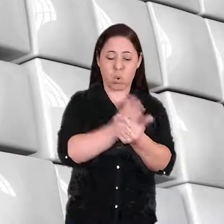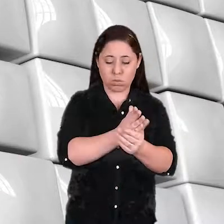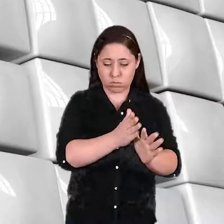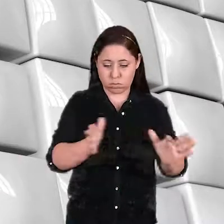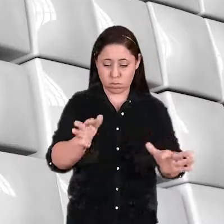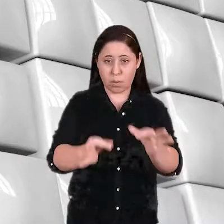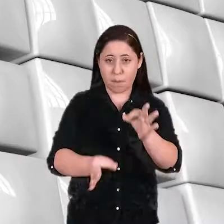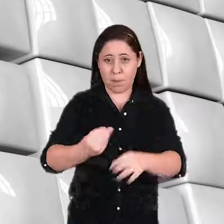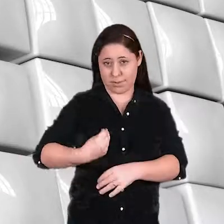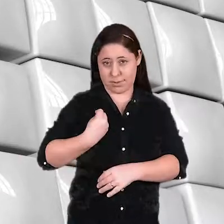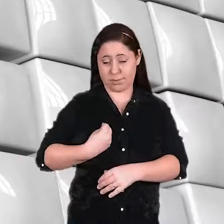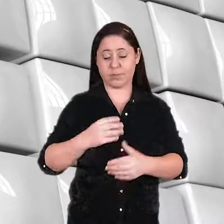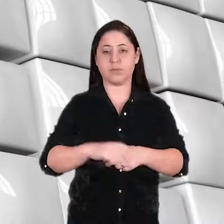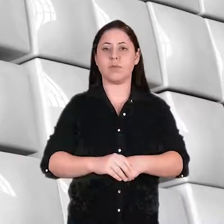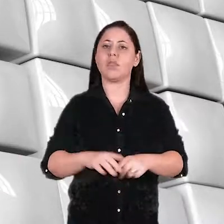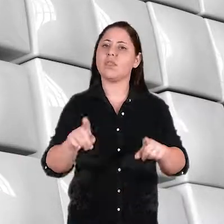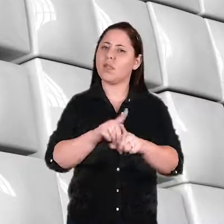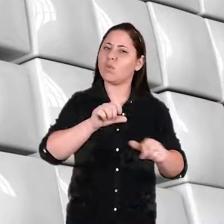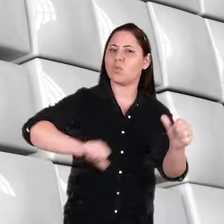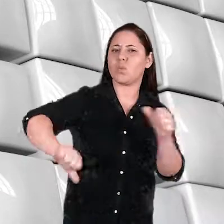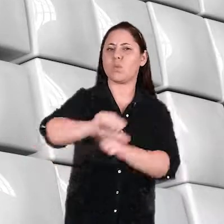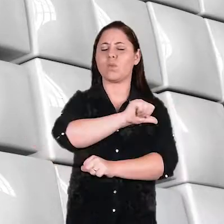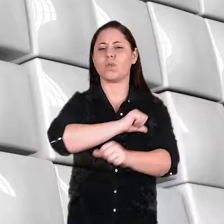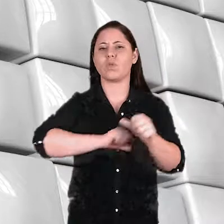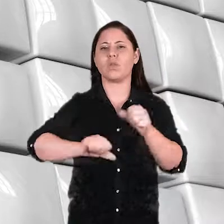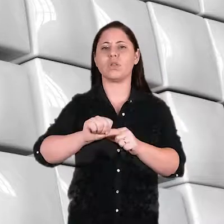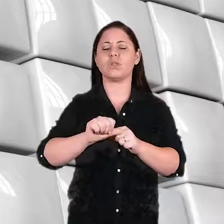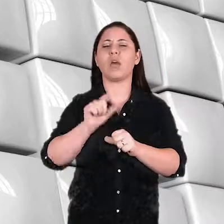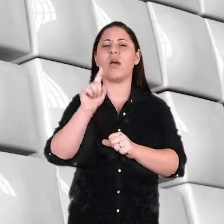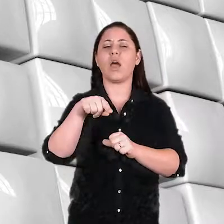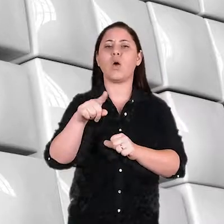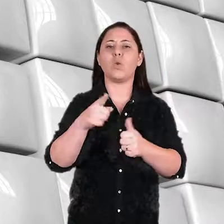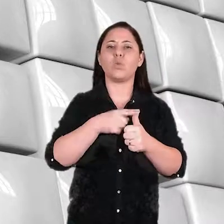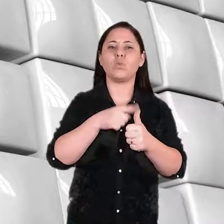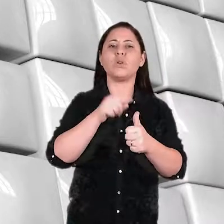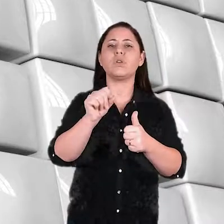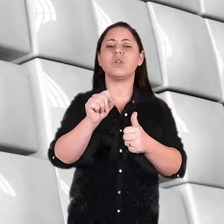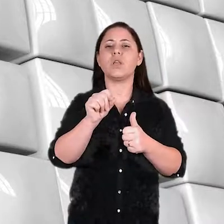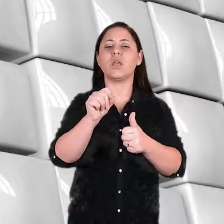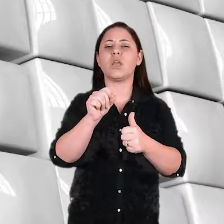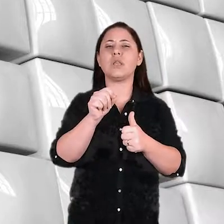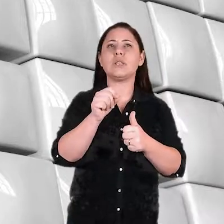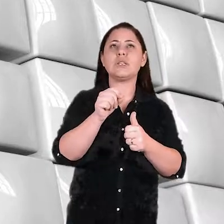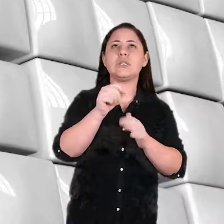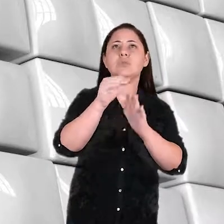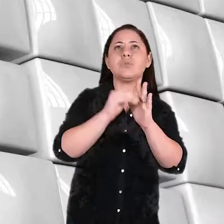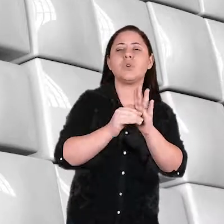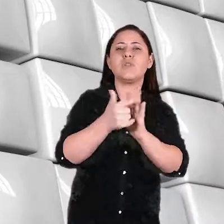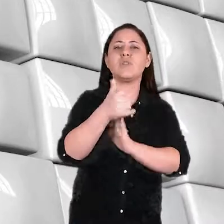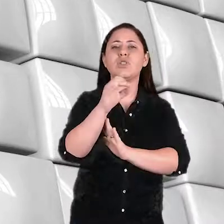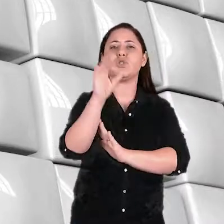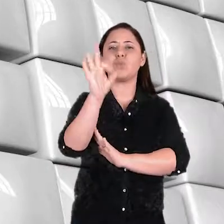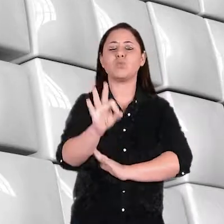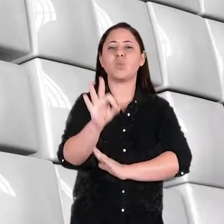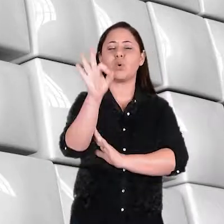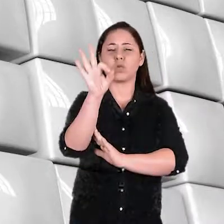aos processos em que é parte. Sofreu mudanças, entre elas a que estabelece um saldo